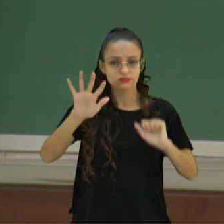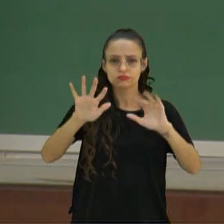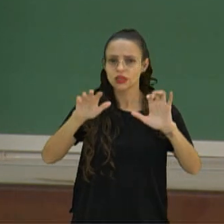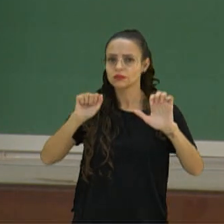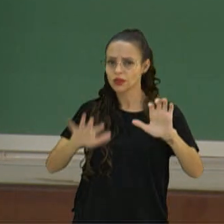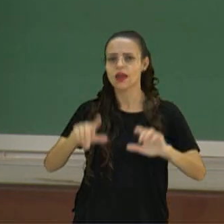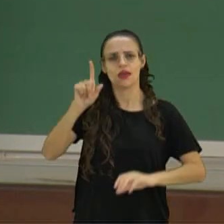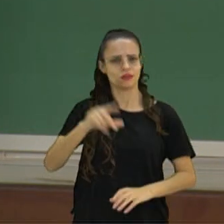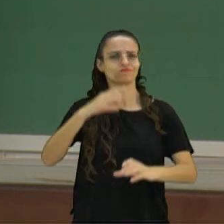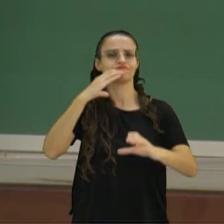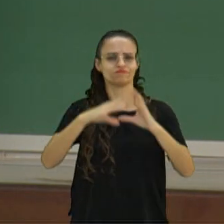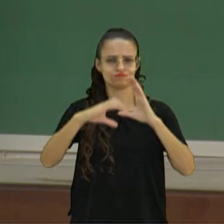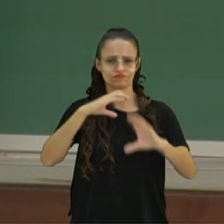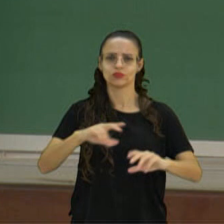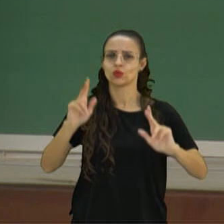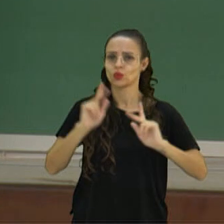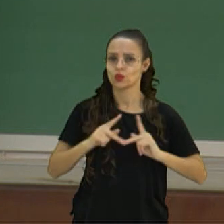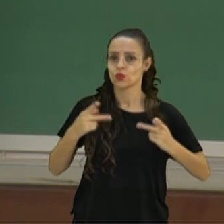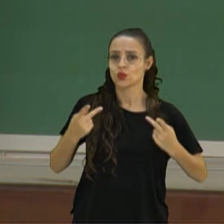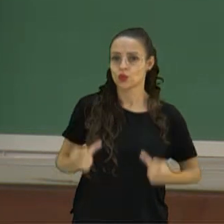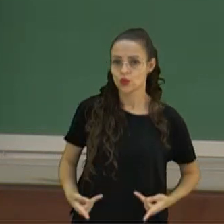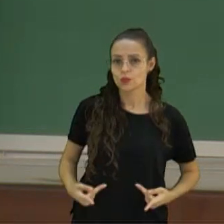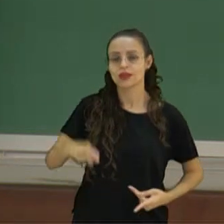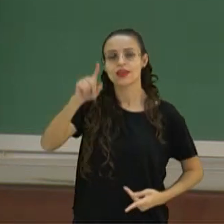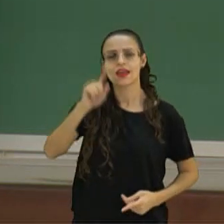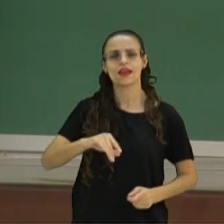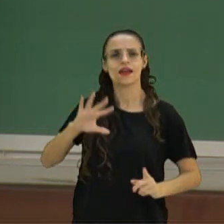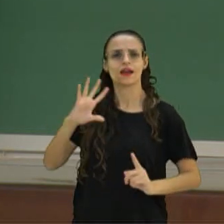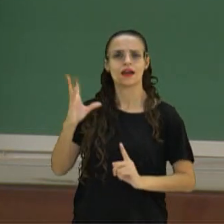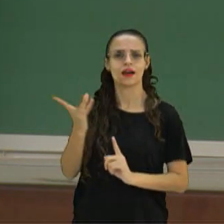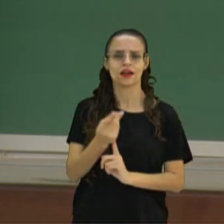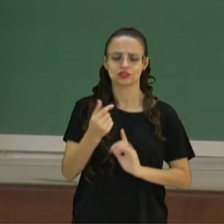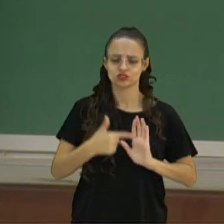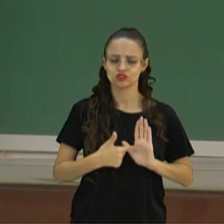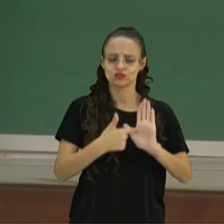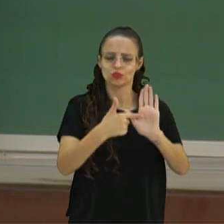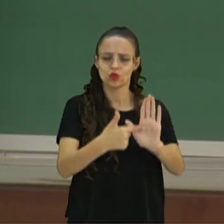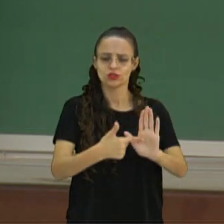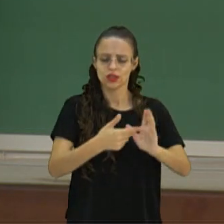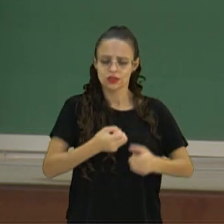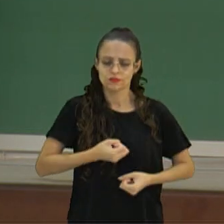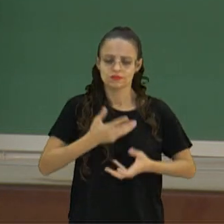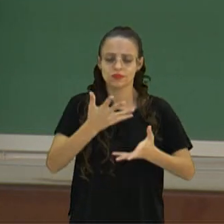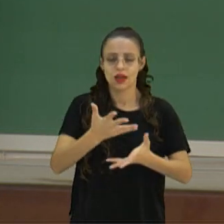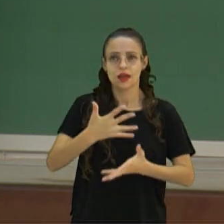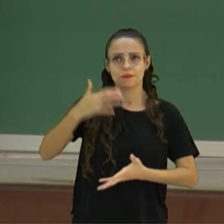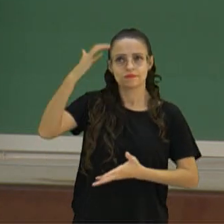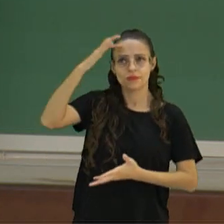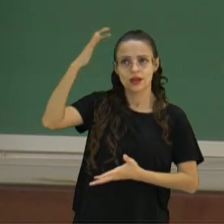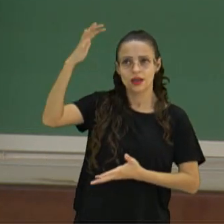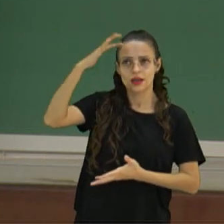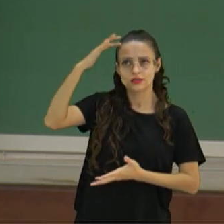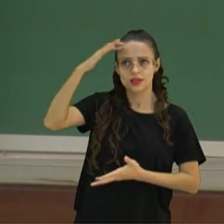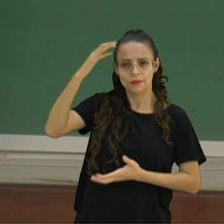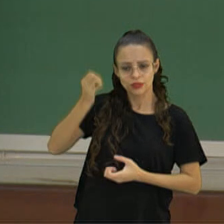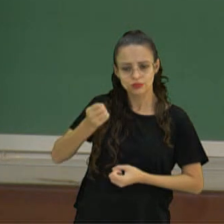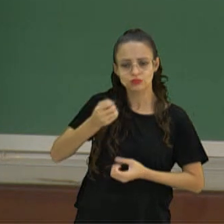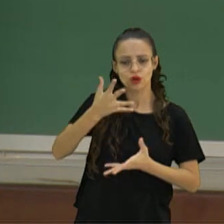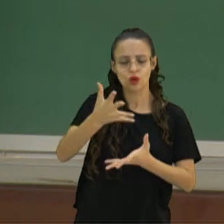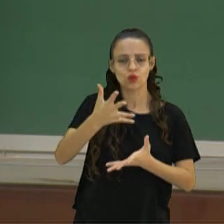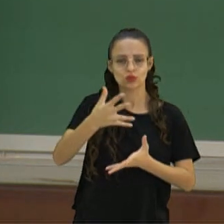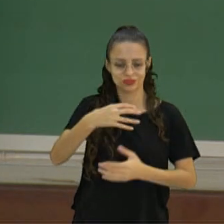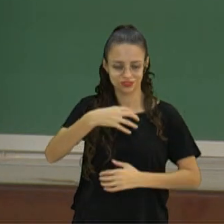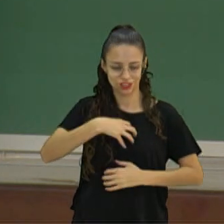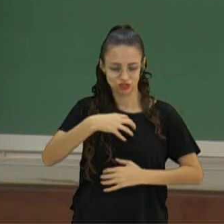comunicação humana, normalmente conhecida como a arte de expressar os pensamentos e os sentimentos, né, por meio de